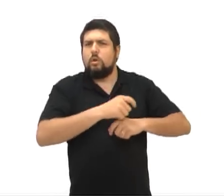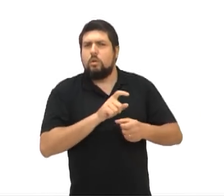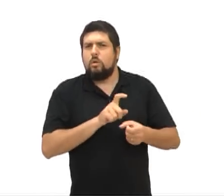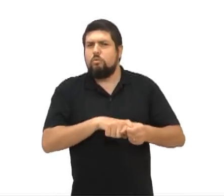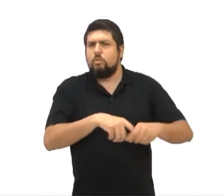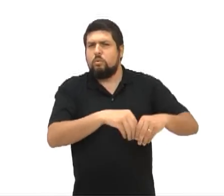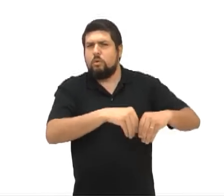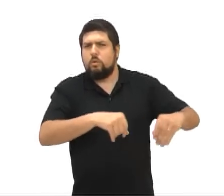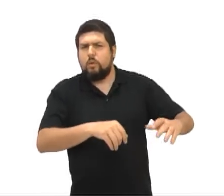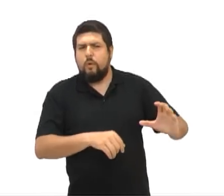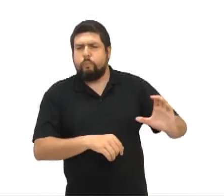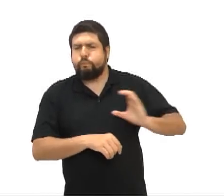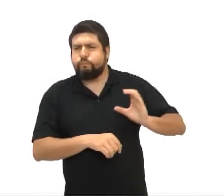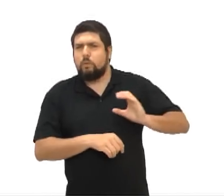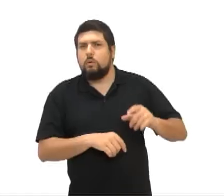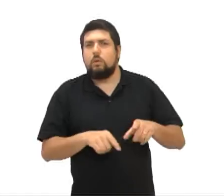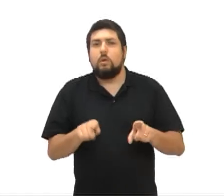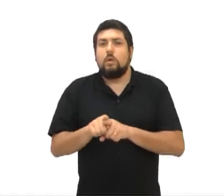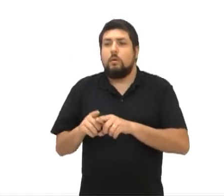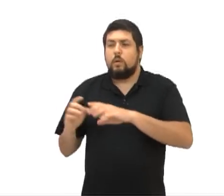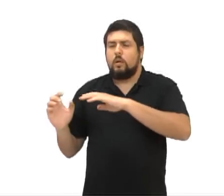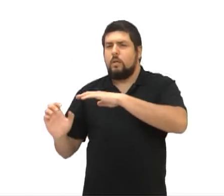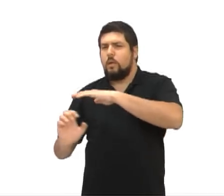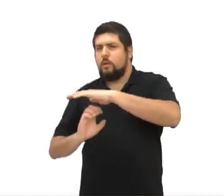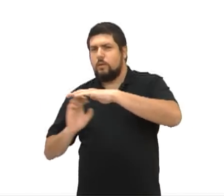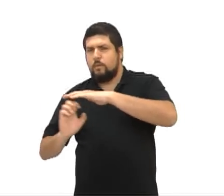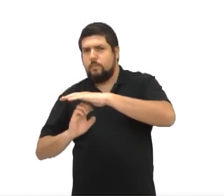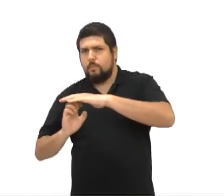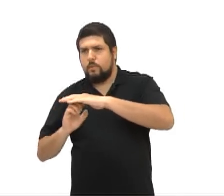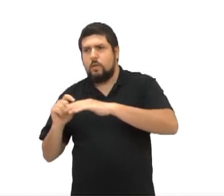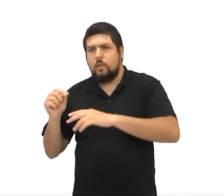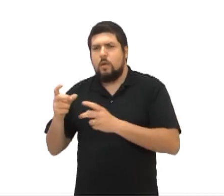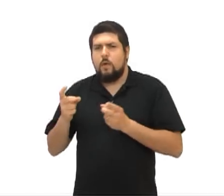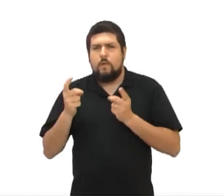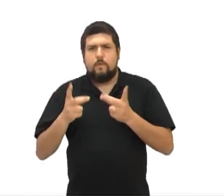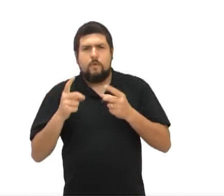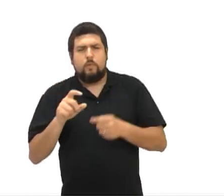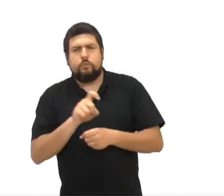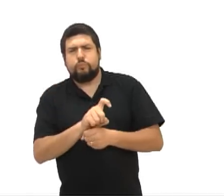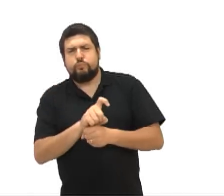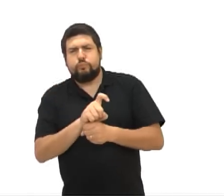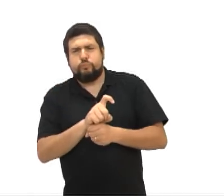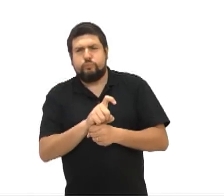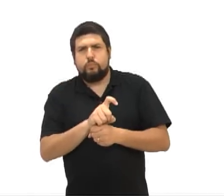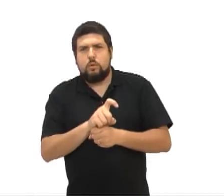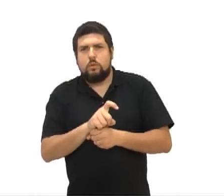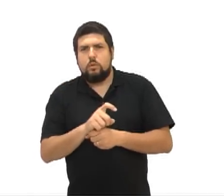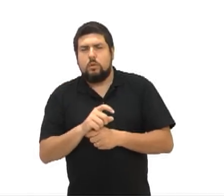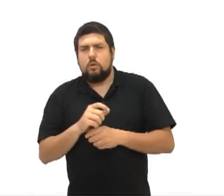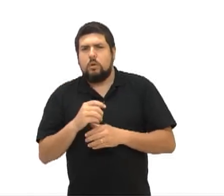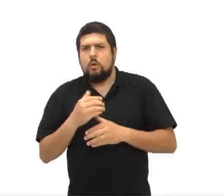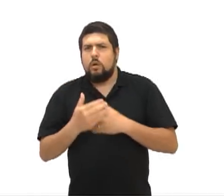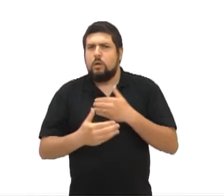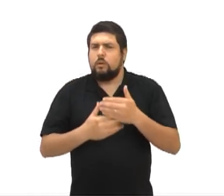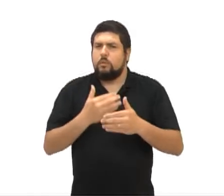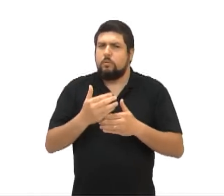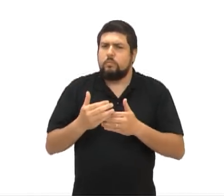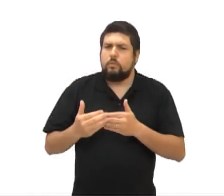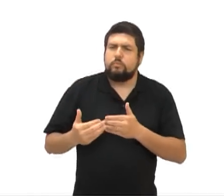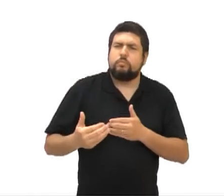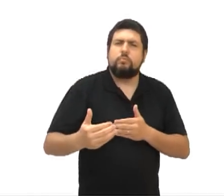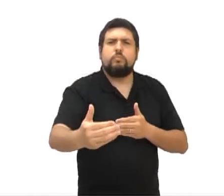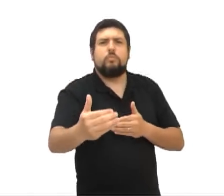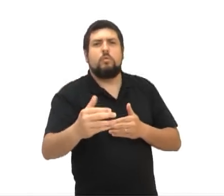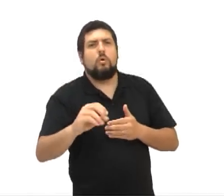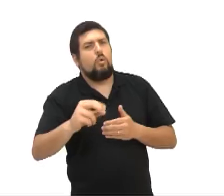por empresas que são privilegiadas pela venda de agroquímicos não afetará a longo, ou nem tão longo